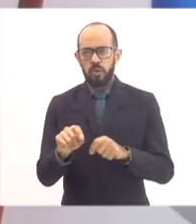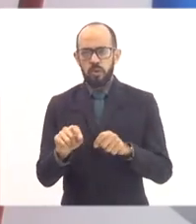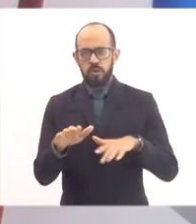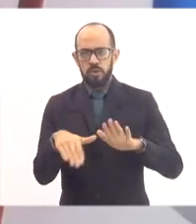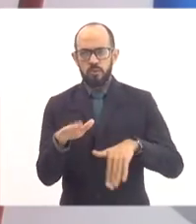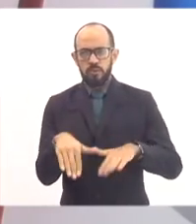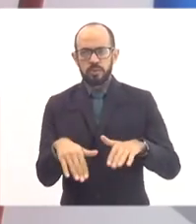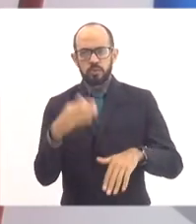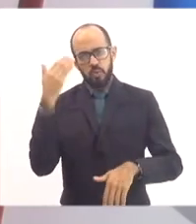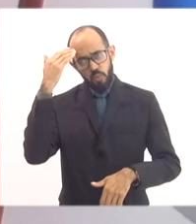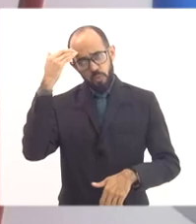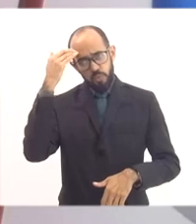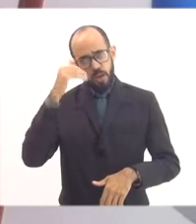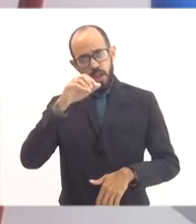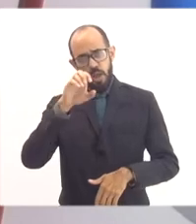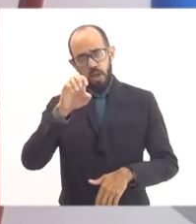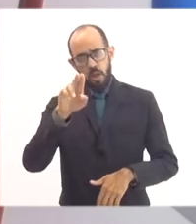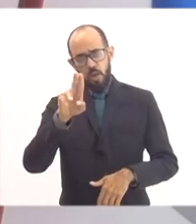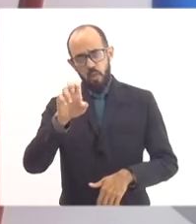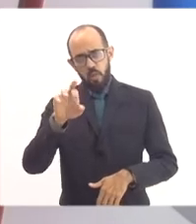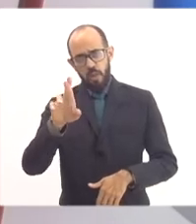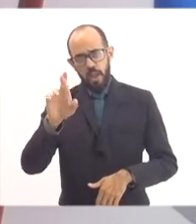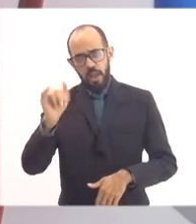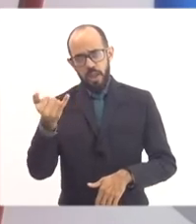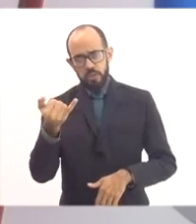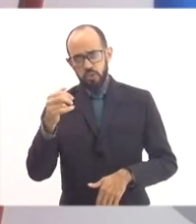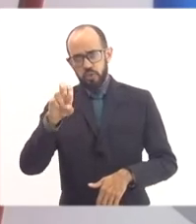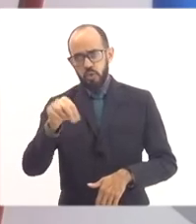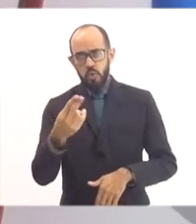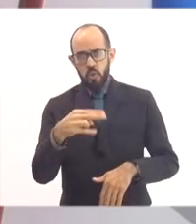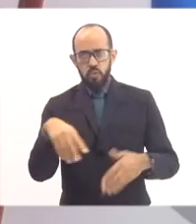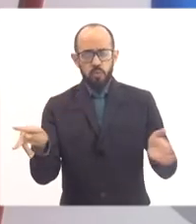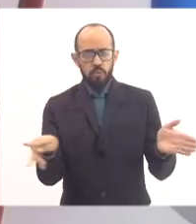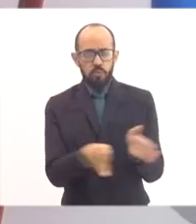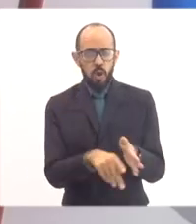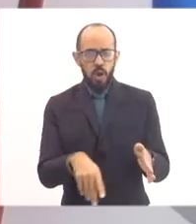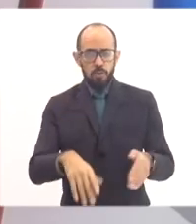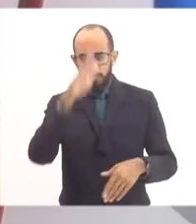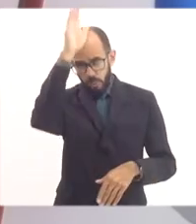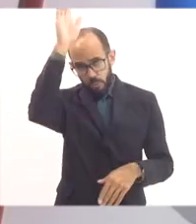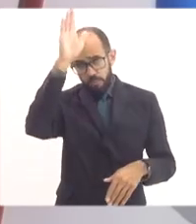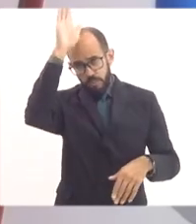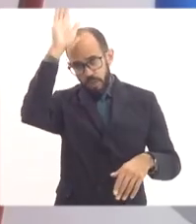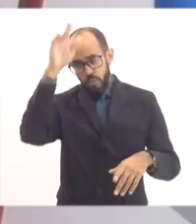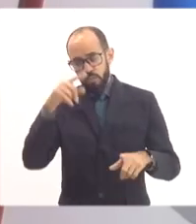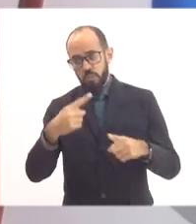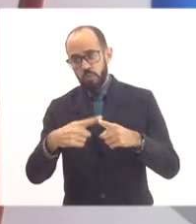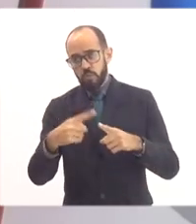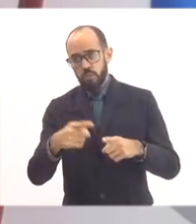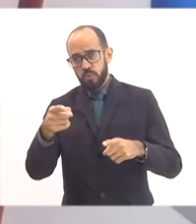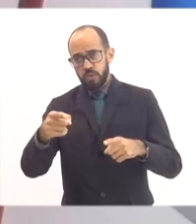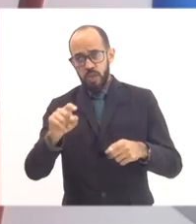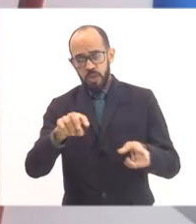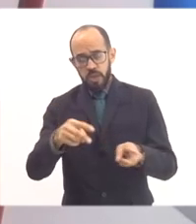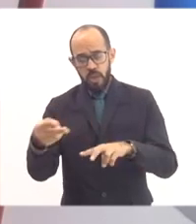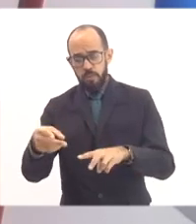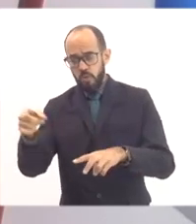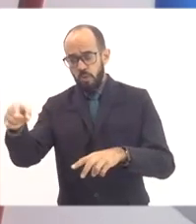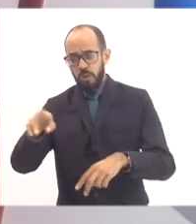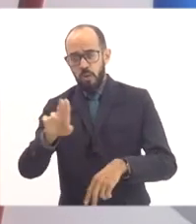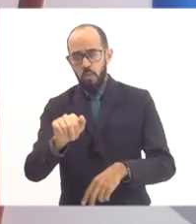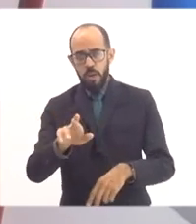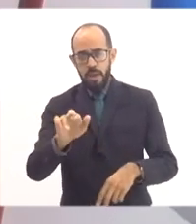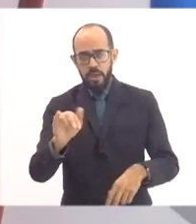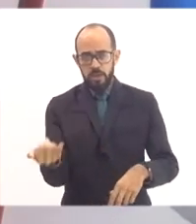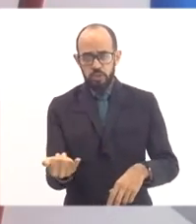culpa da UERJ, enfim, a gente tem que estabelecer, ou culpa do próprio Corpo de Bombeiros, haja vista que foi o próprio Corpo de Bombeiros que encaminhou para a UERJ.